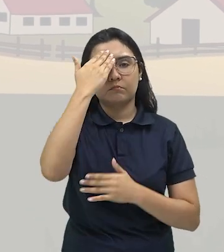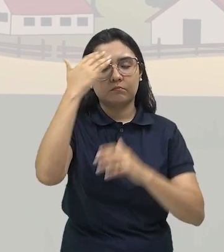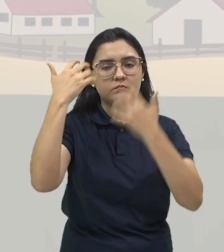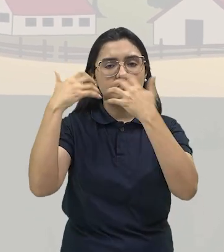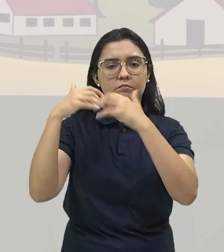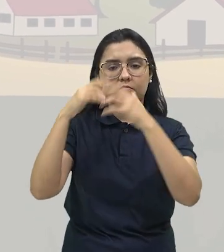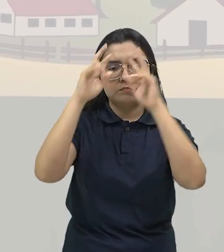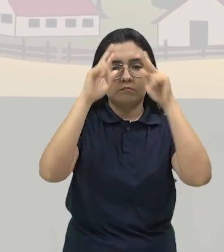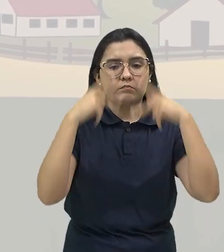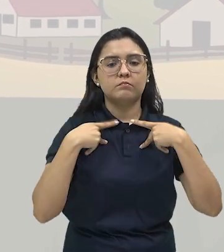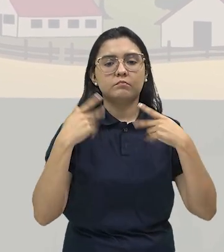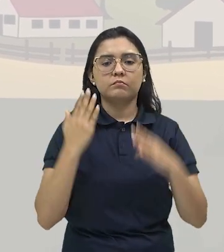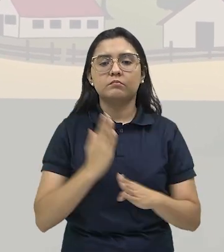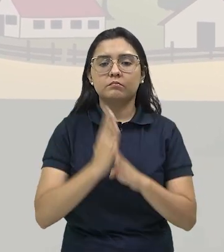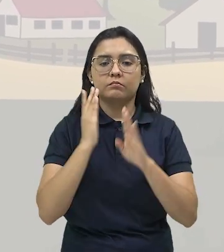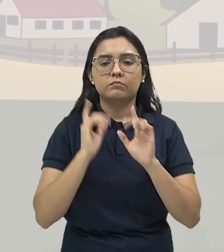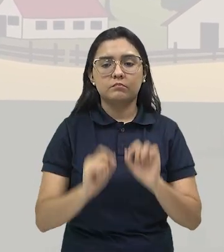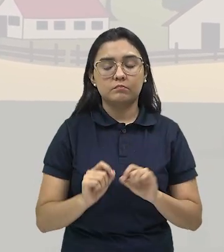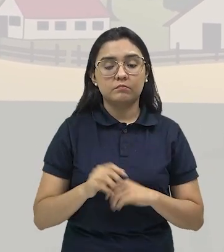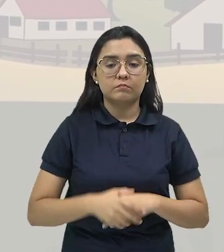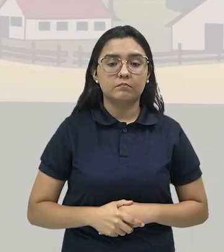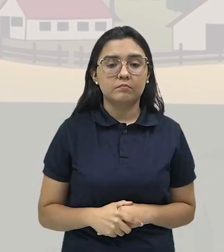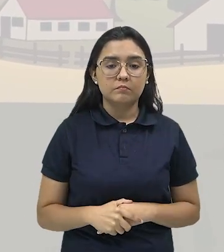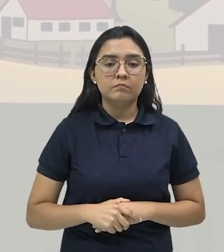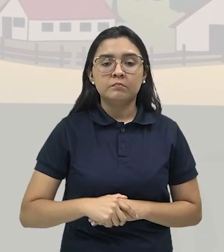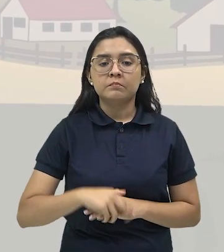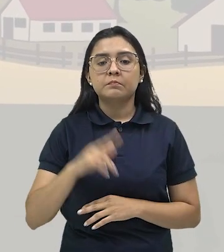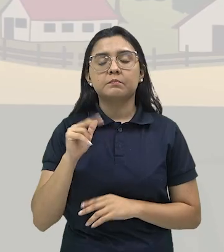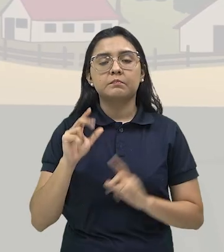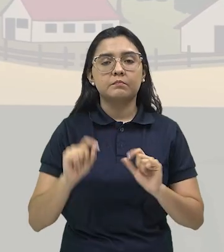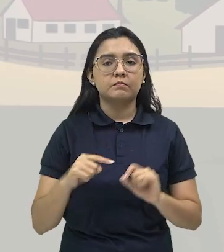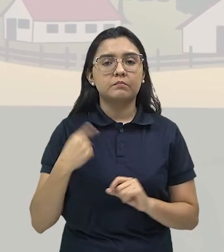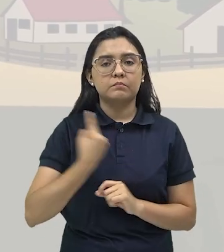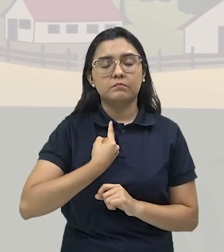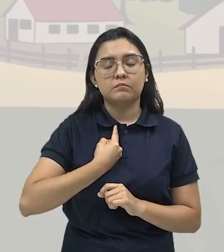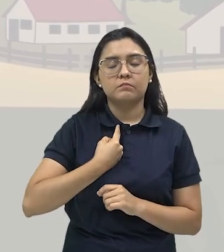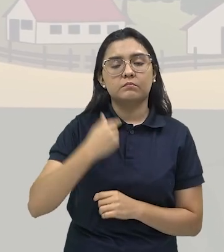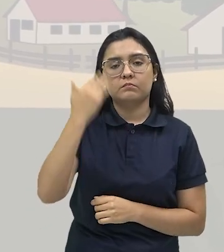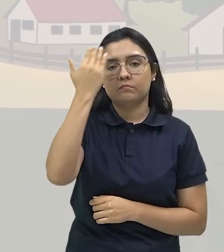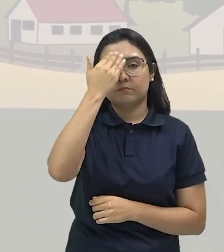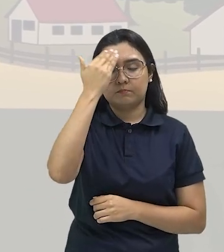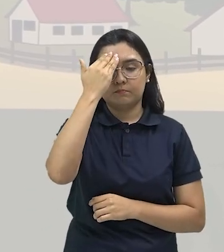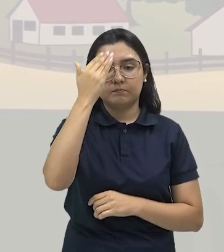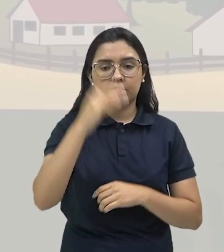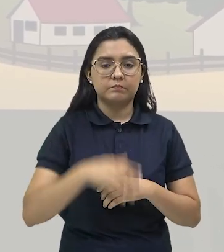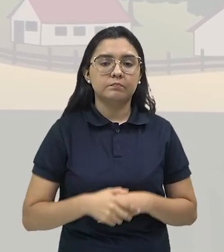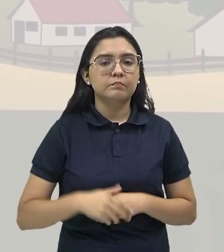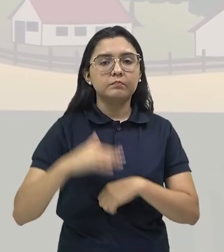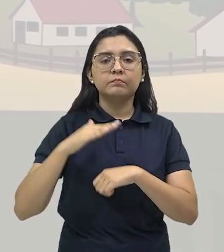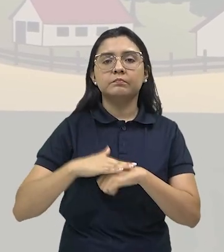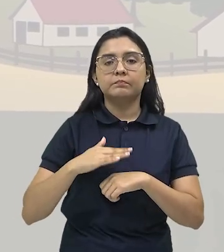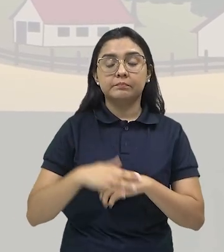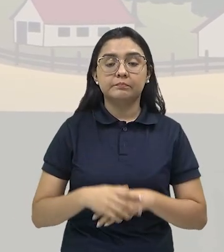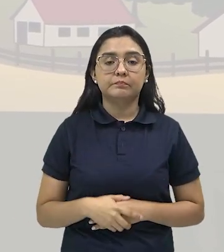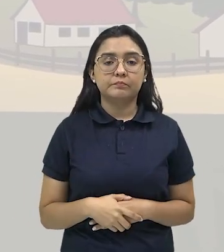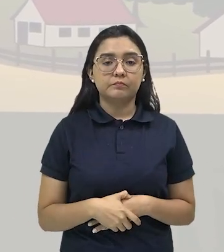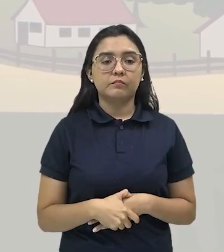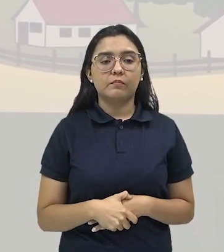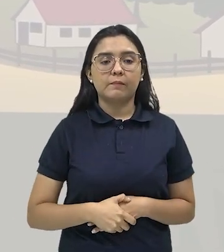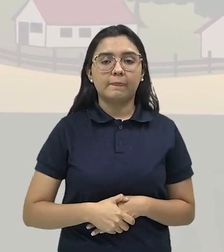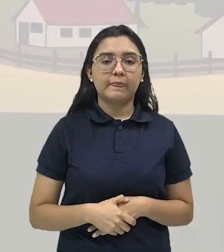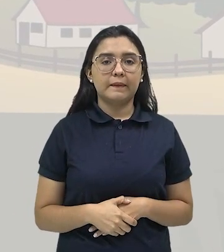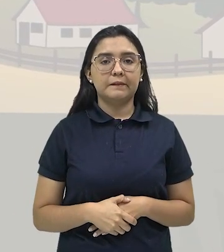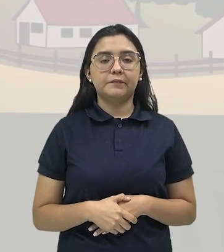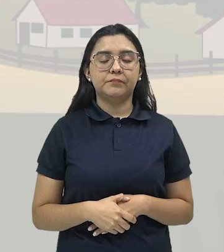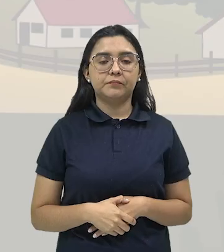apenas para descobrir que talvez nunca nos entendêssemos verdadeiramente a nós mesmos.